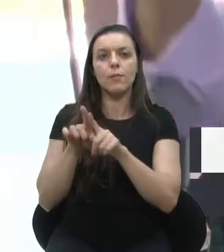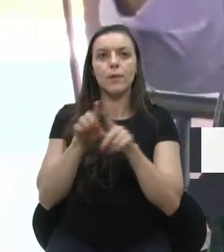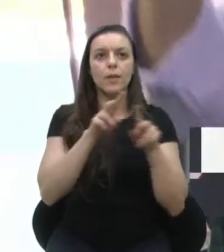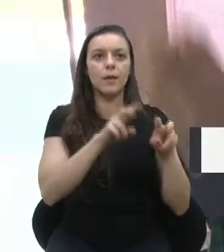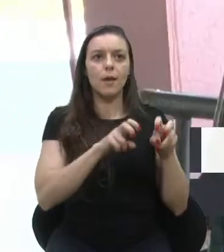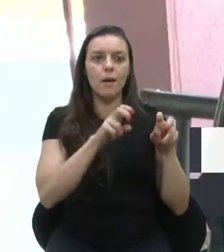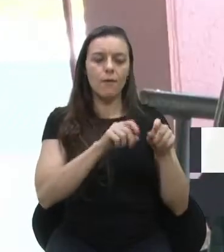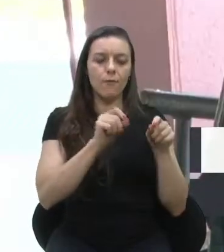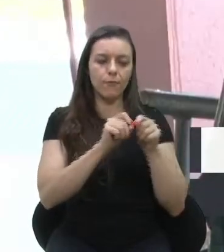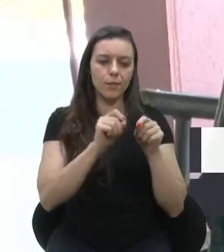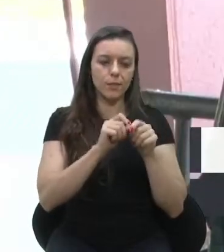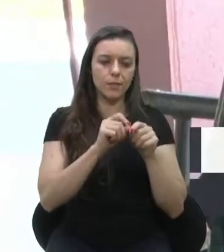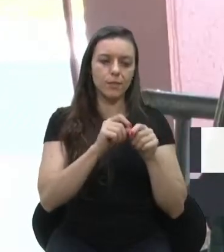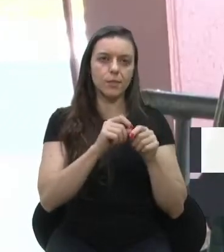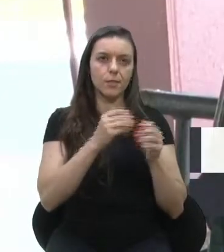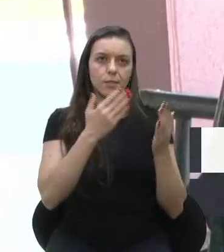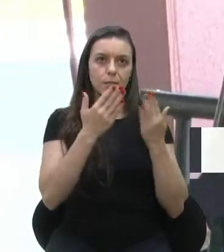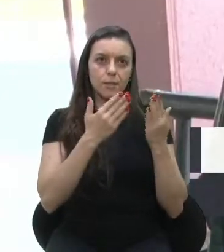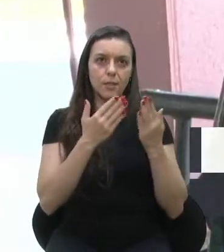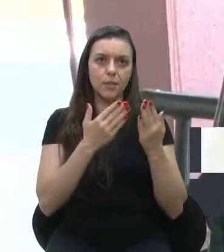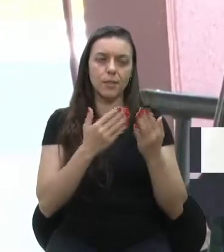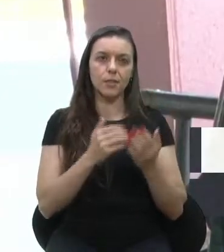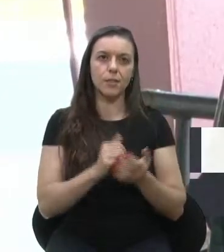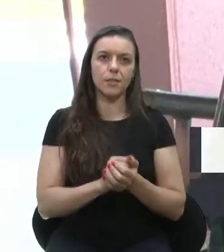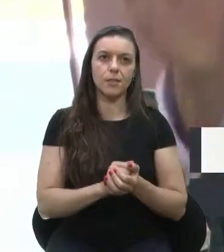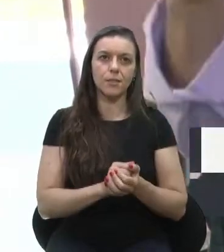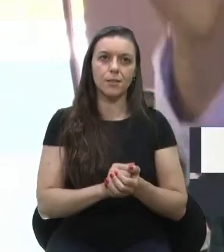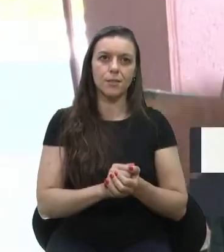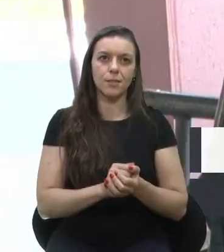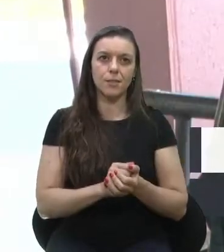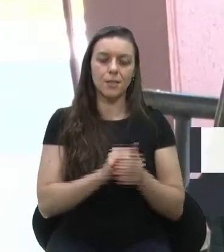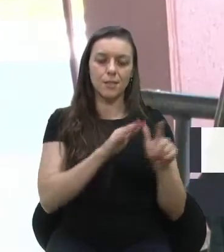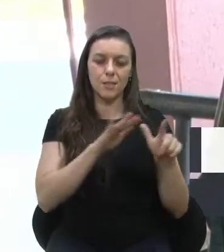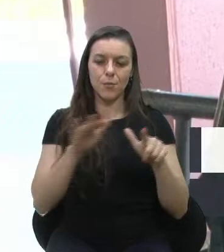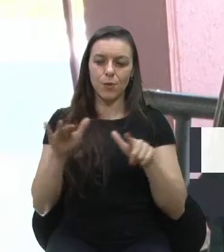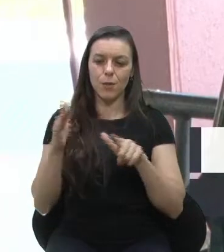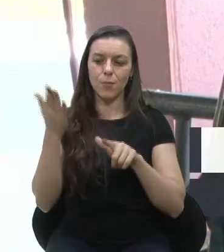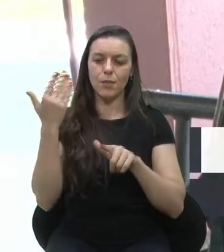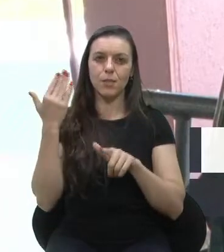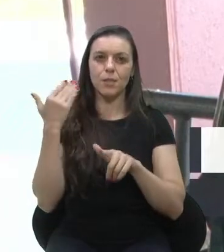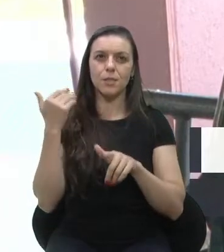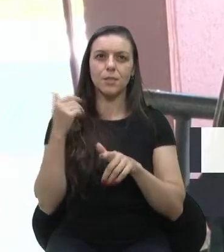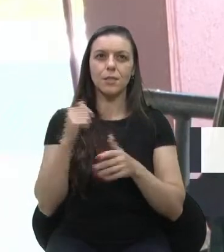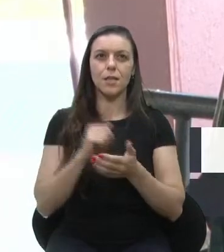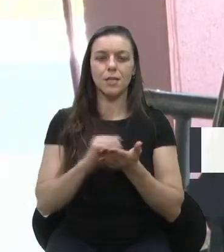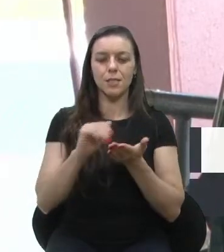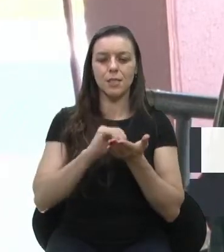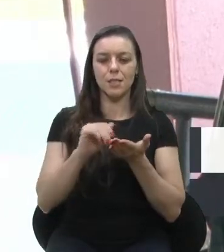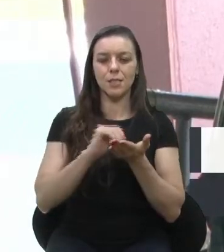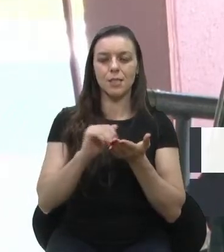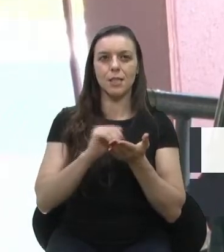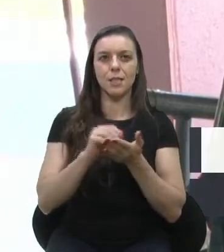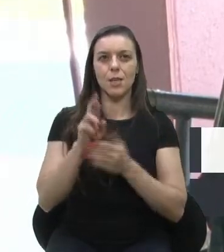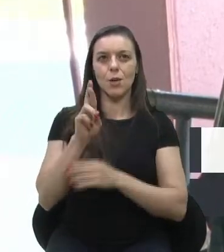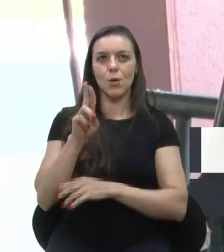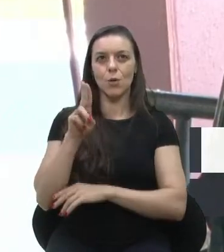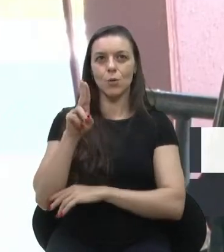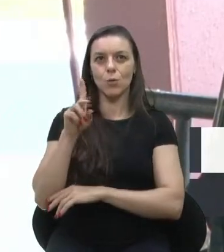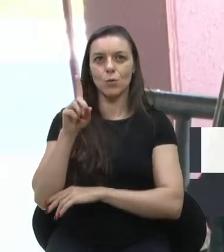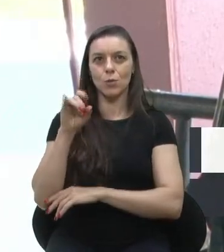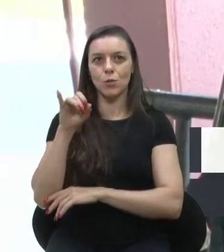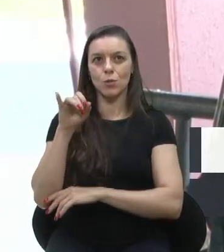fiz uma análise junto com o Executivo numa reunião semana passada construtiva com a secretária agrega o secretário de mar